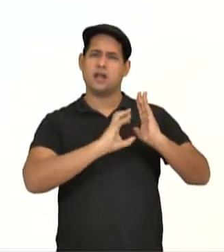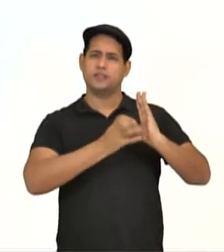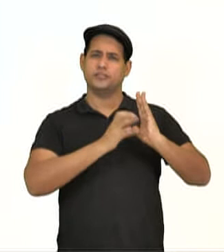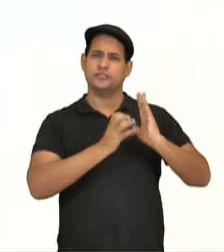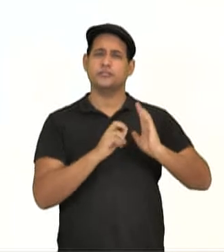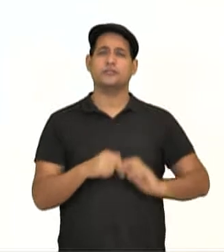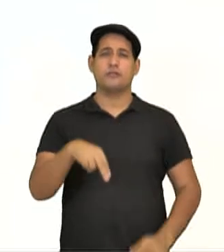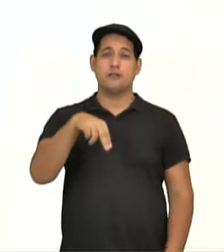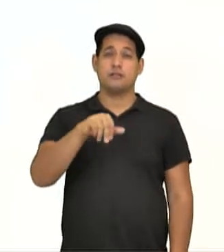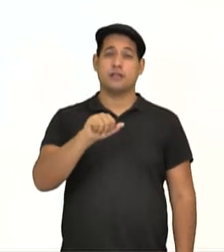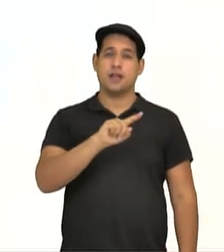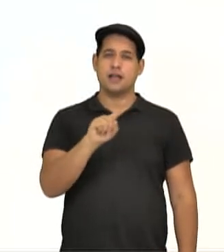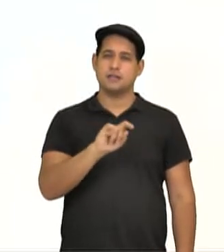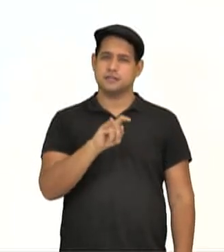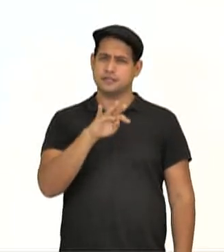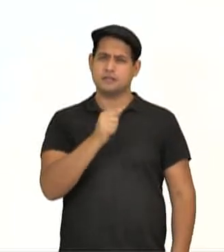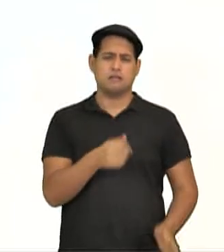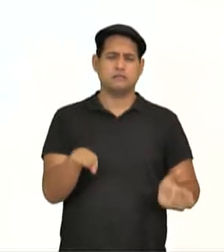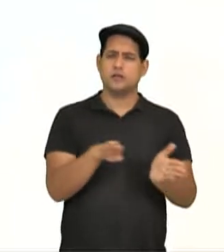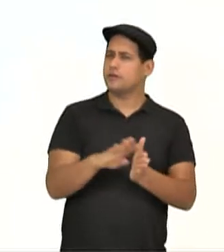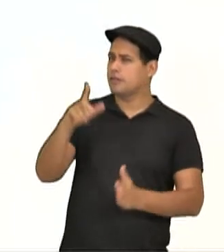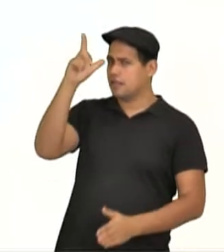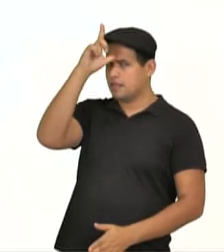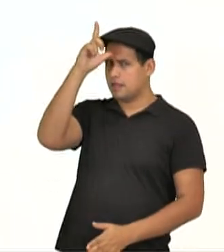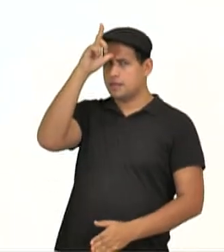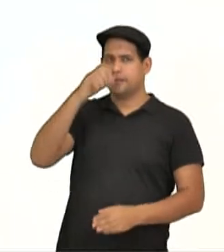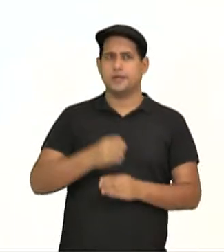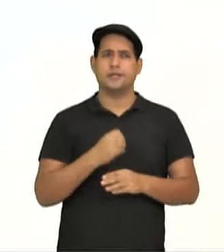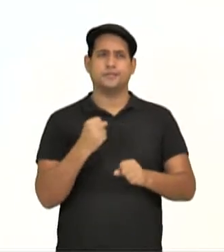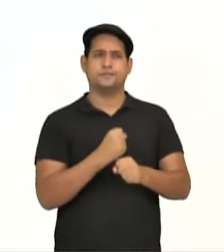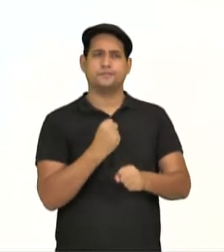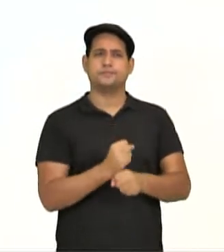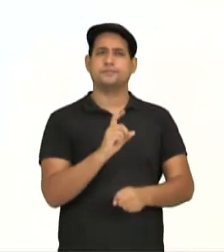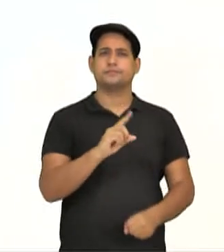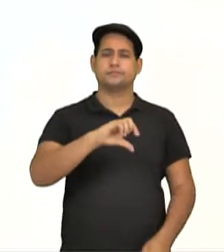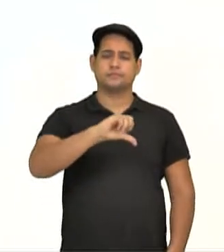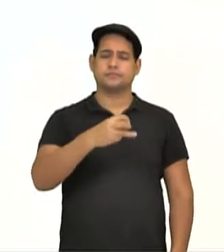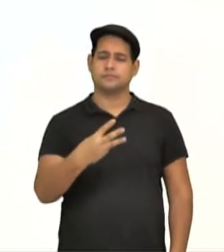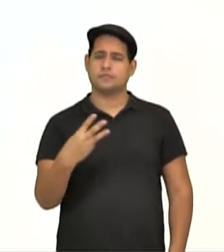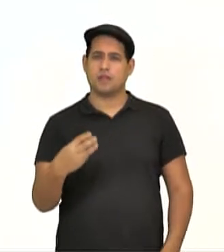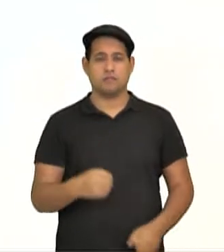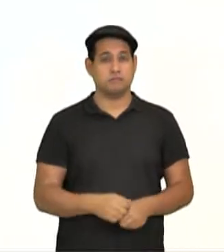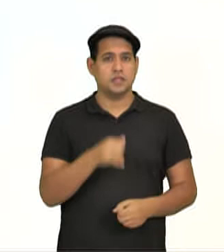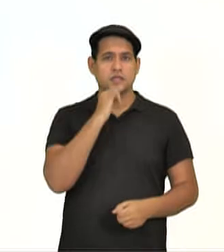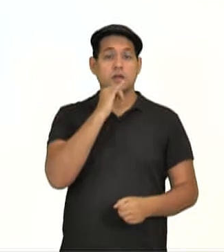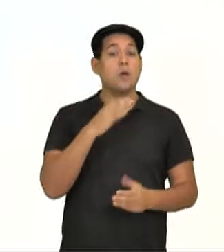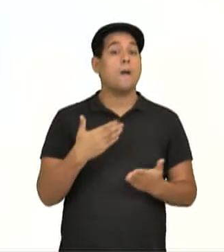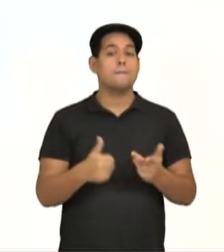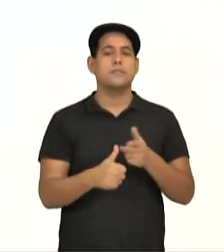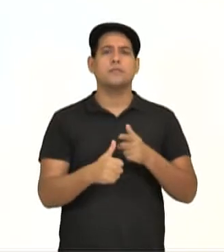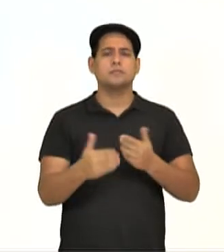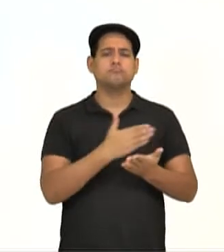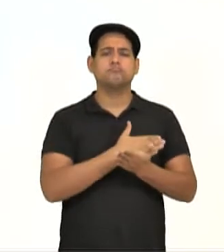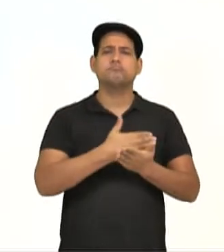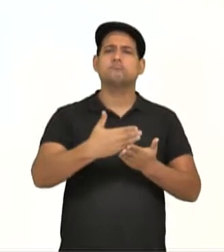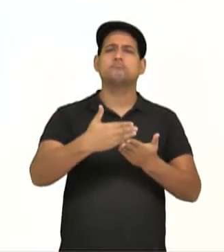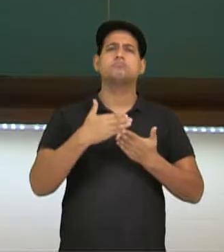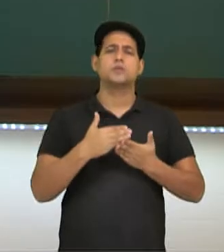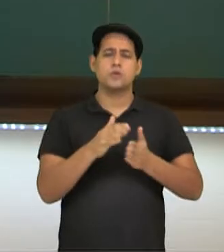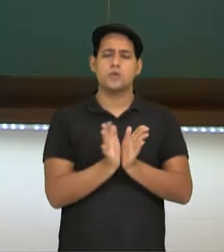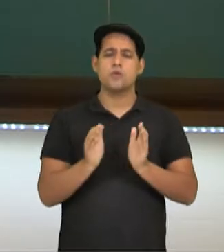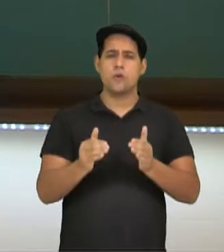poder na Alemanha em 1933? Uma vez no poder, quais foram as primeiras ações do regime nazista? Você se